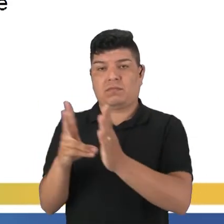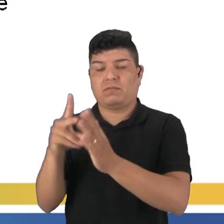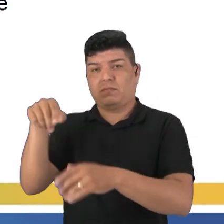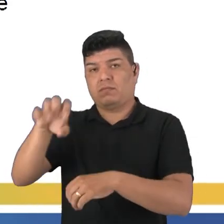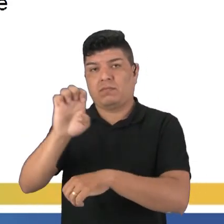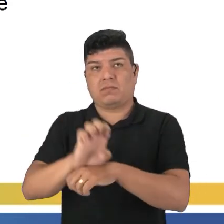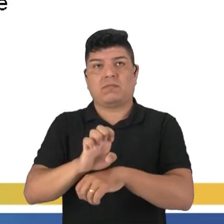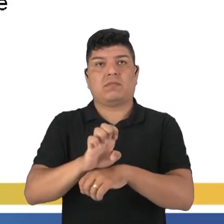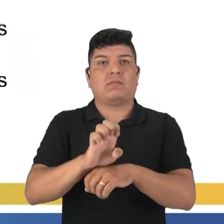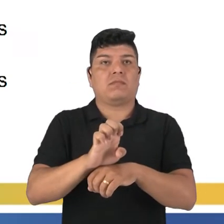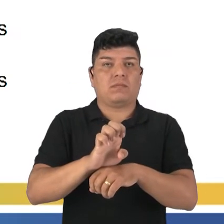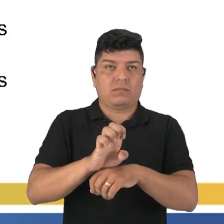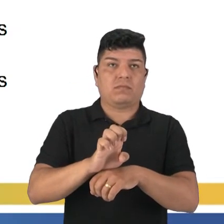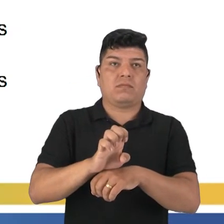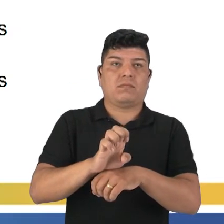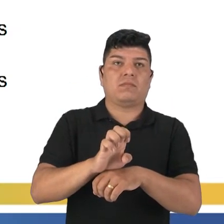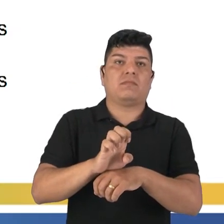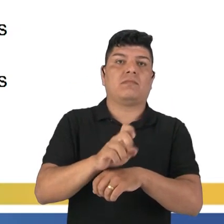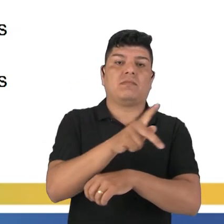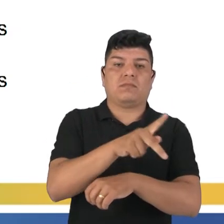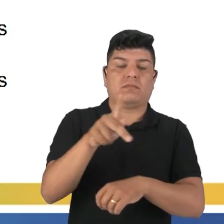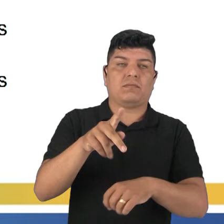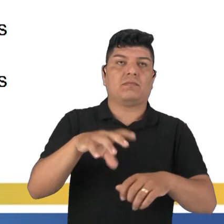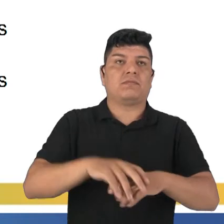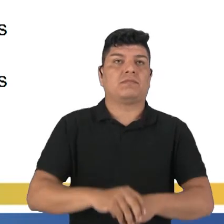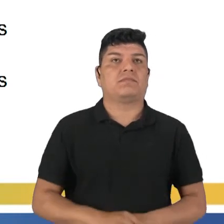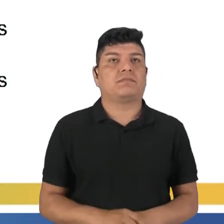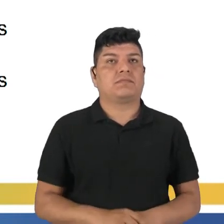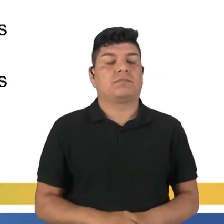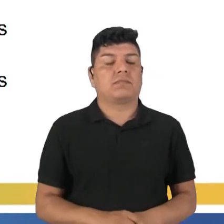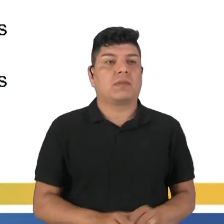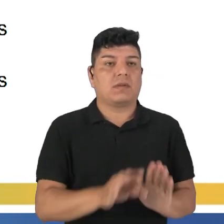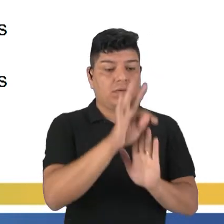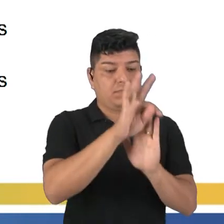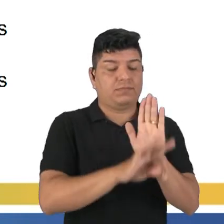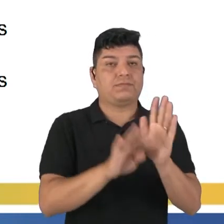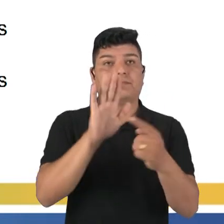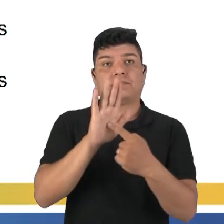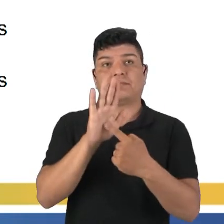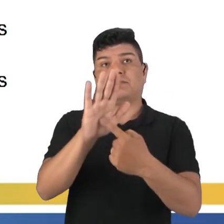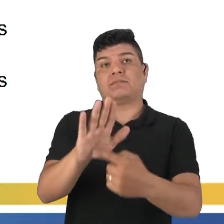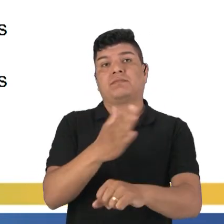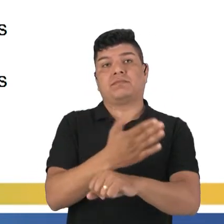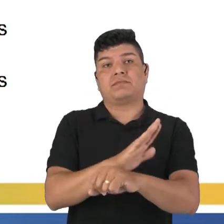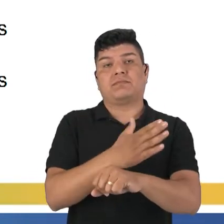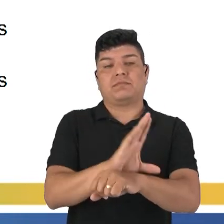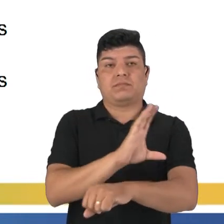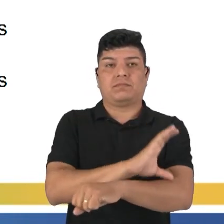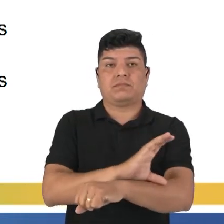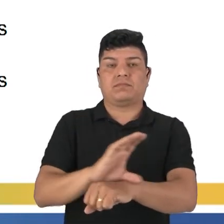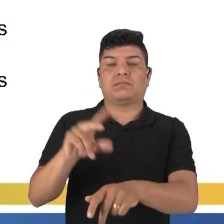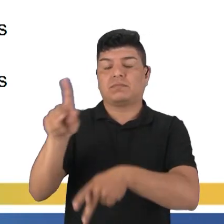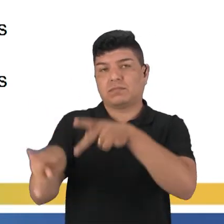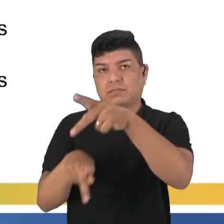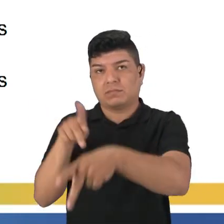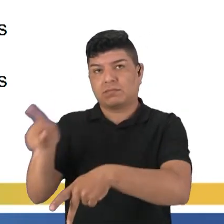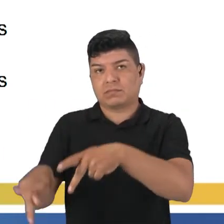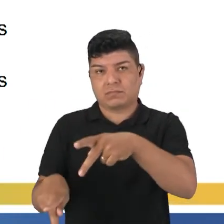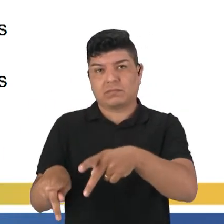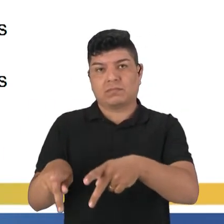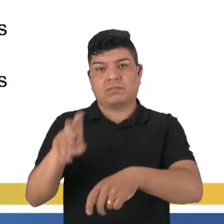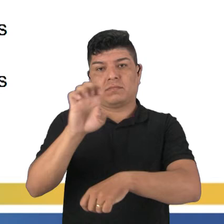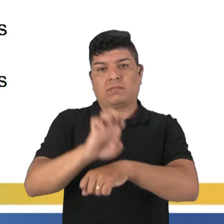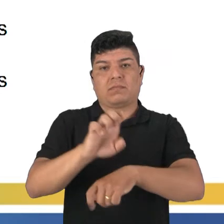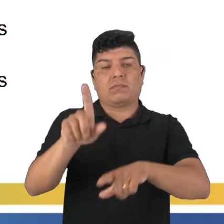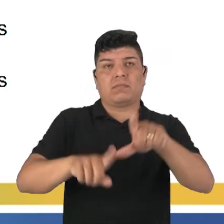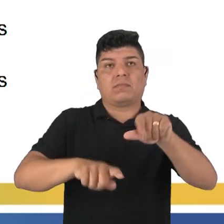estado, o professor Helder. Então vamos lá. O texto apresenta práticas culturais dos povos indígenas do estado do